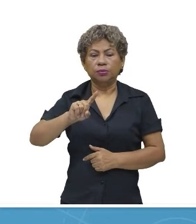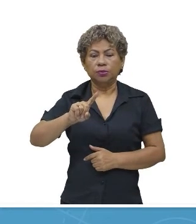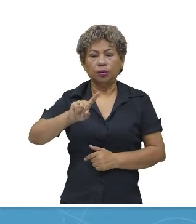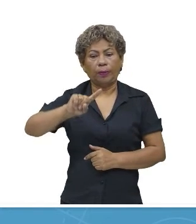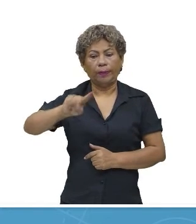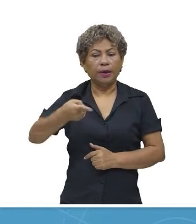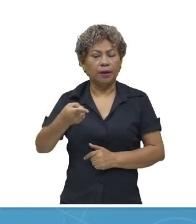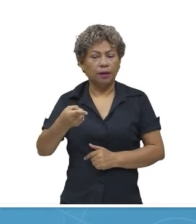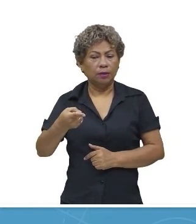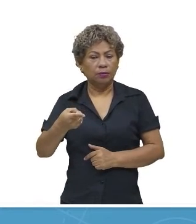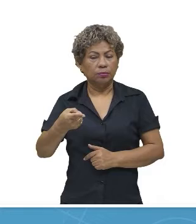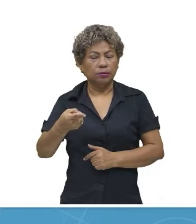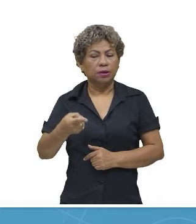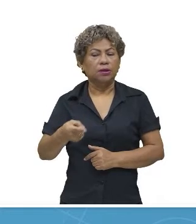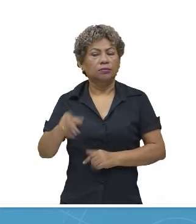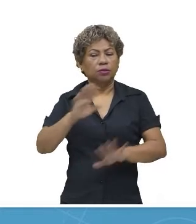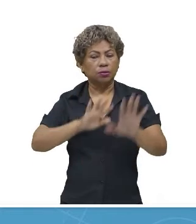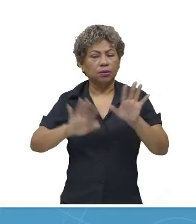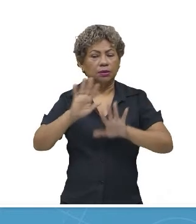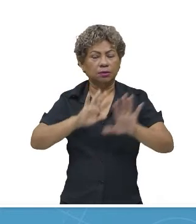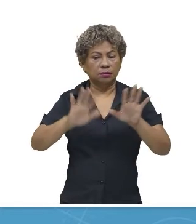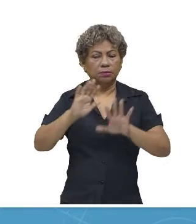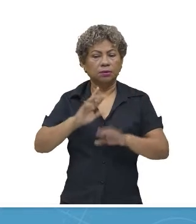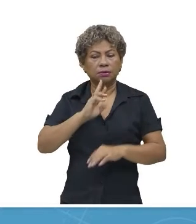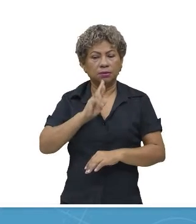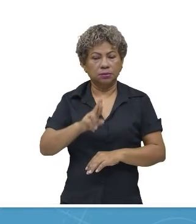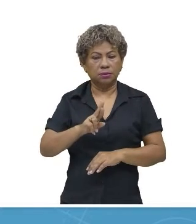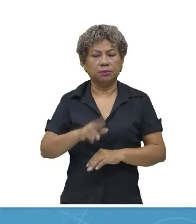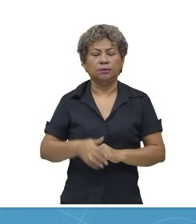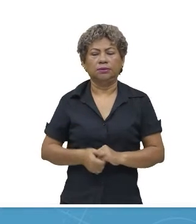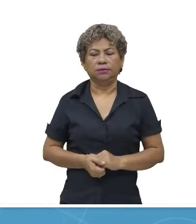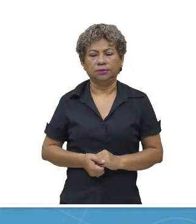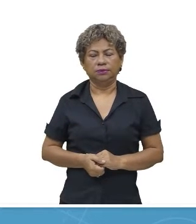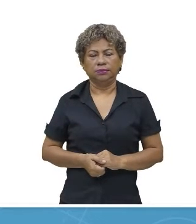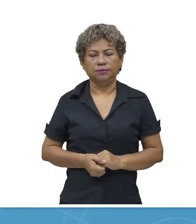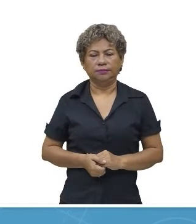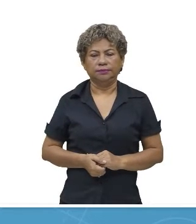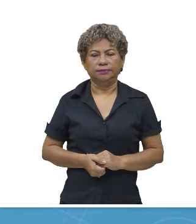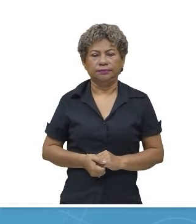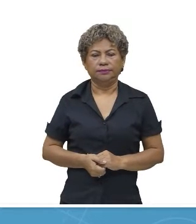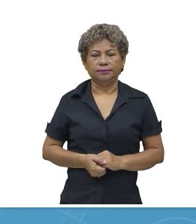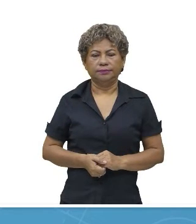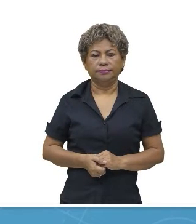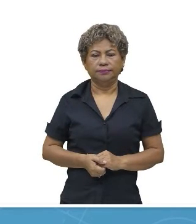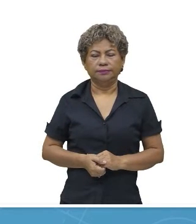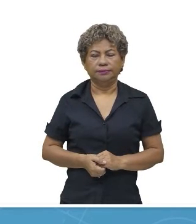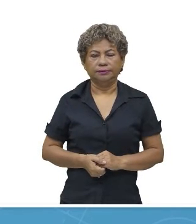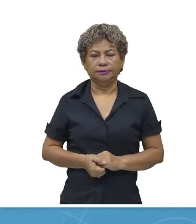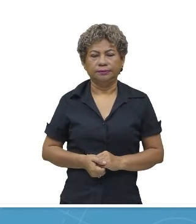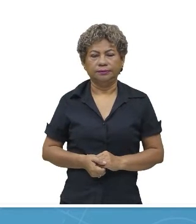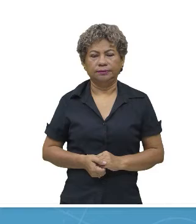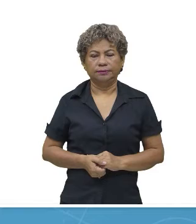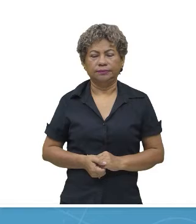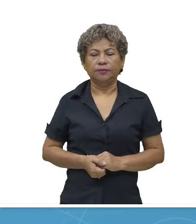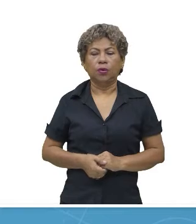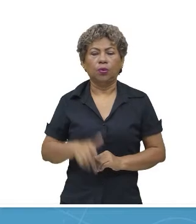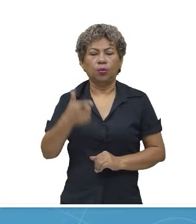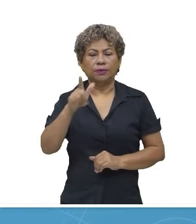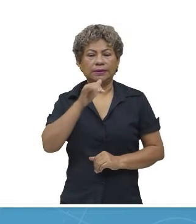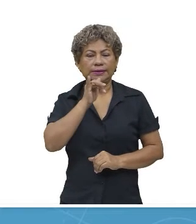muita atenção aí na hora de resolver questões com expoentes negativos, ok? Vamos a mais um